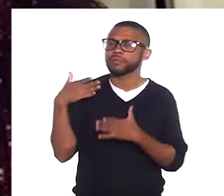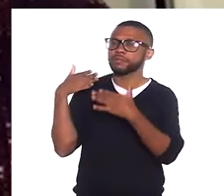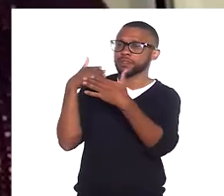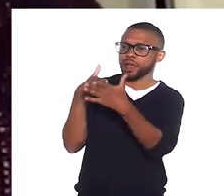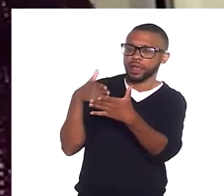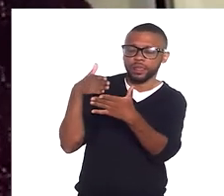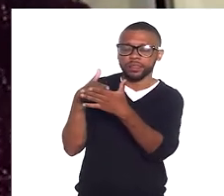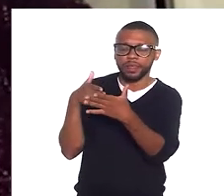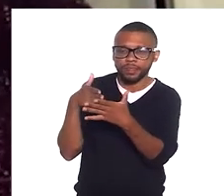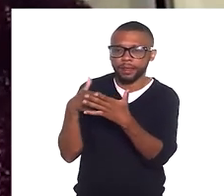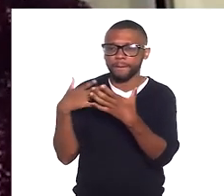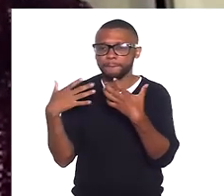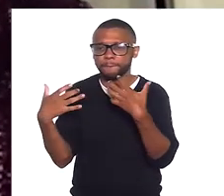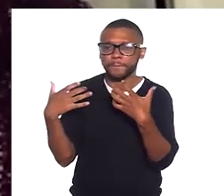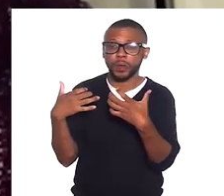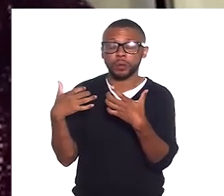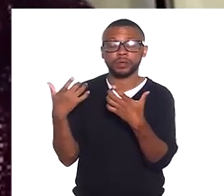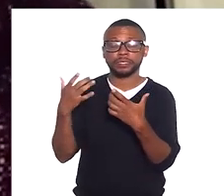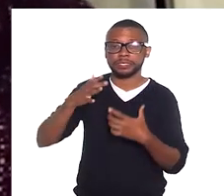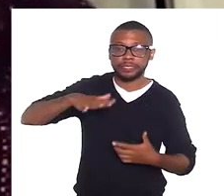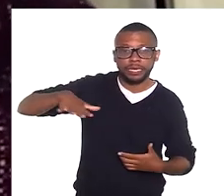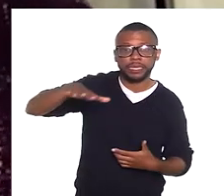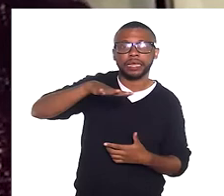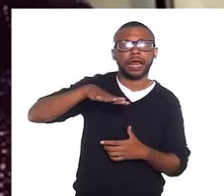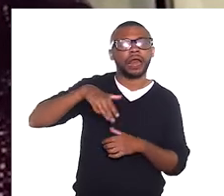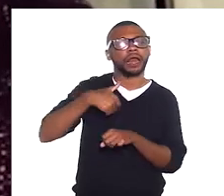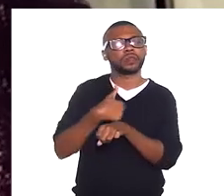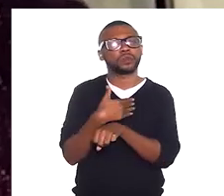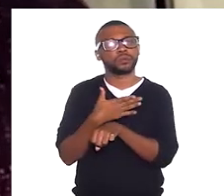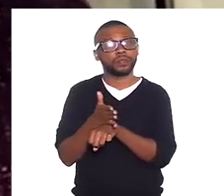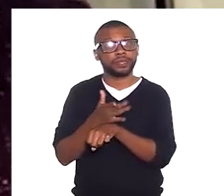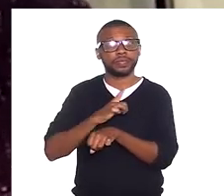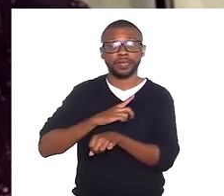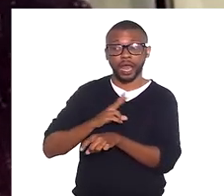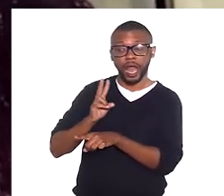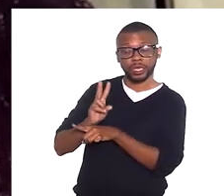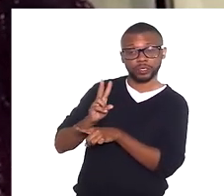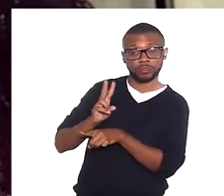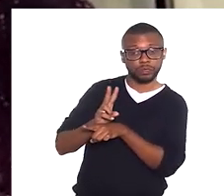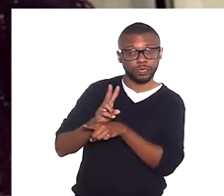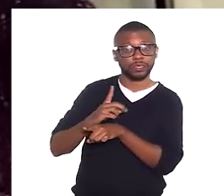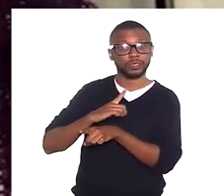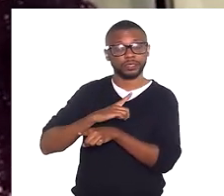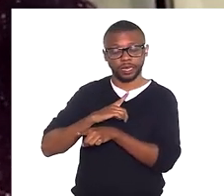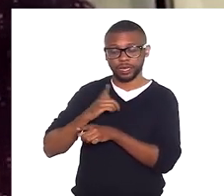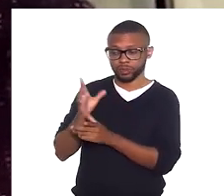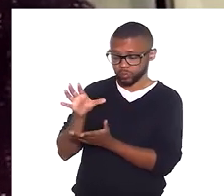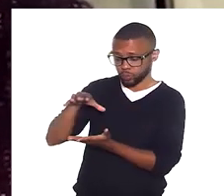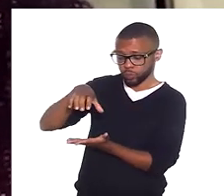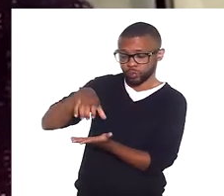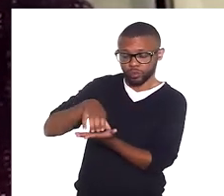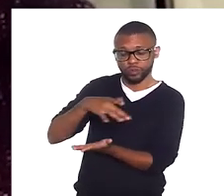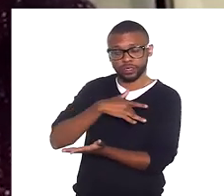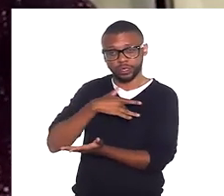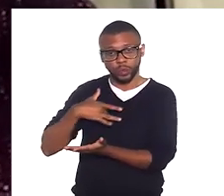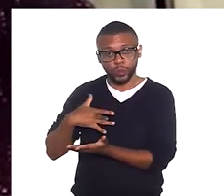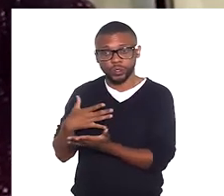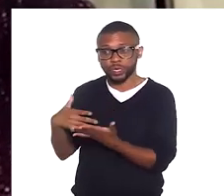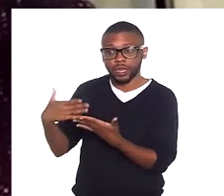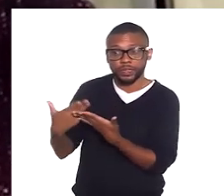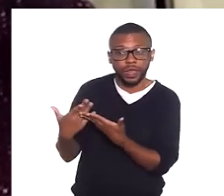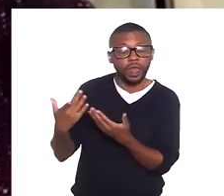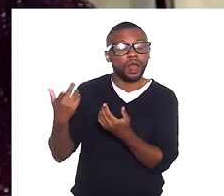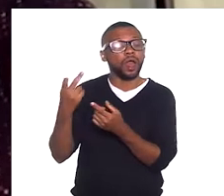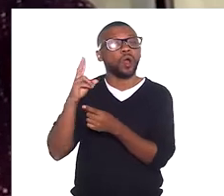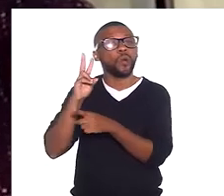vão encontrando barreiras nesse serviço a todo momento, desde aquele segurança que está na porta do posto de saúde